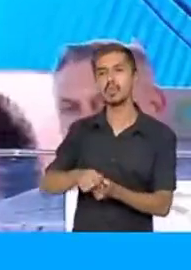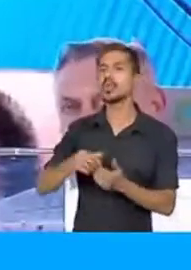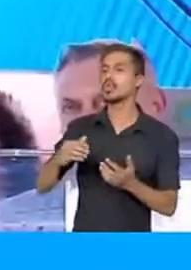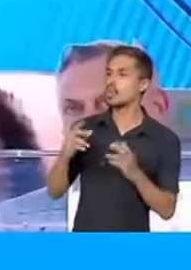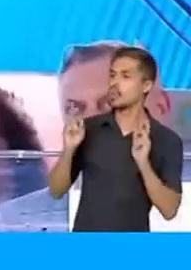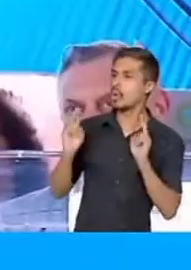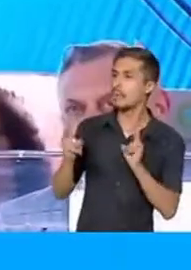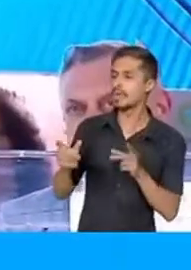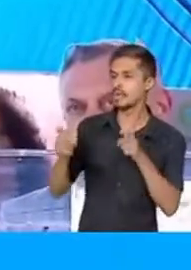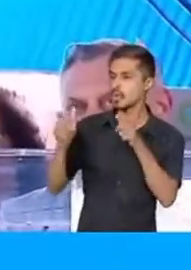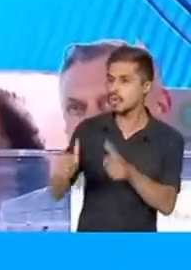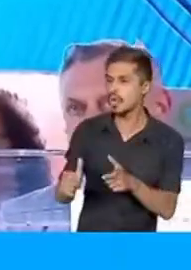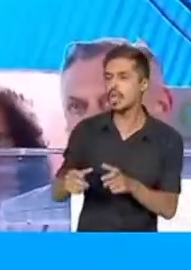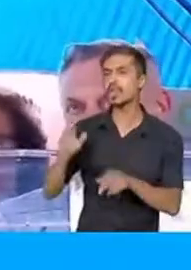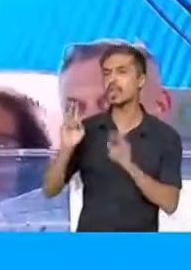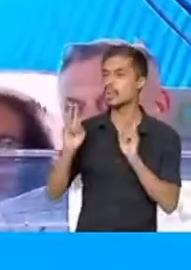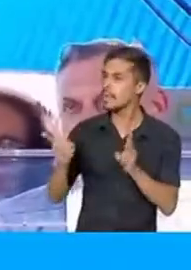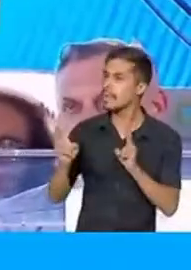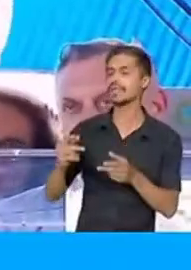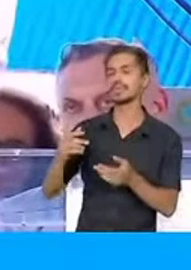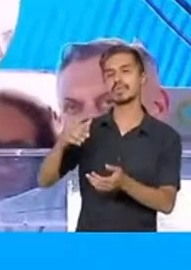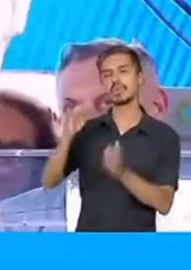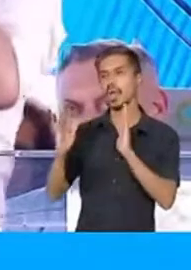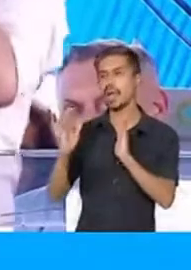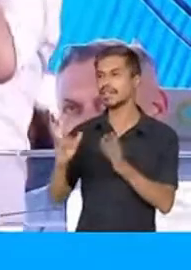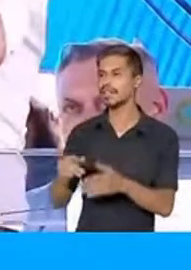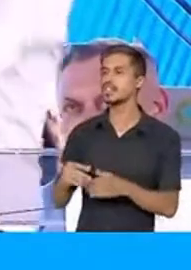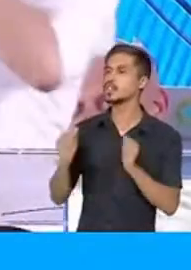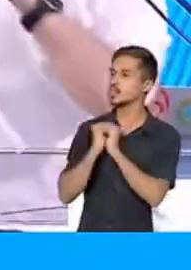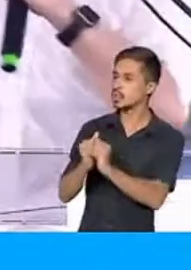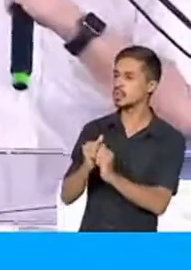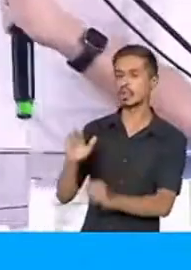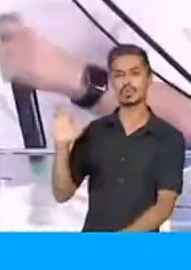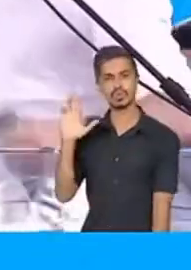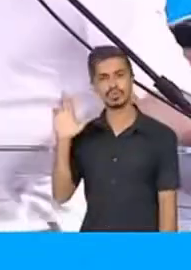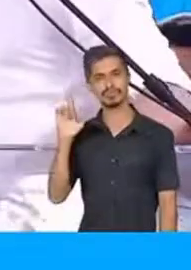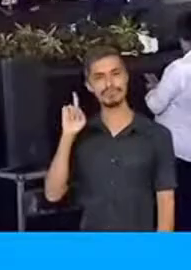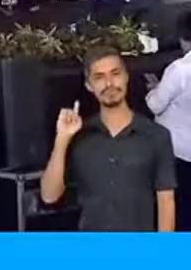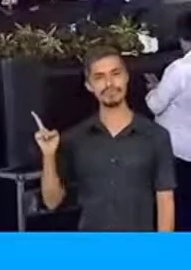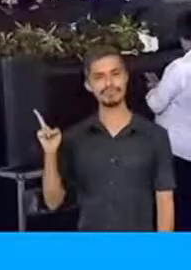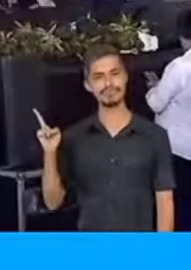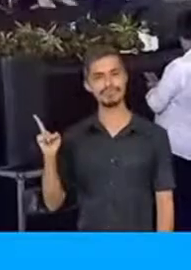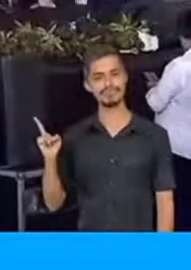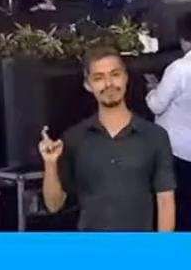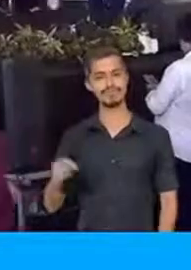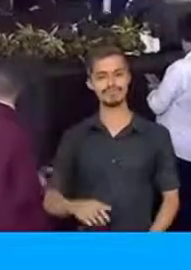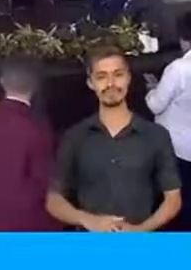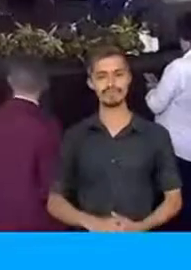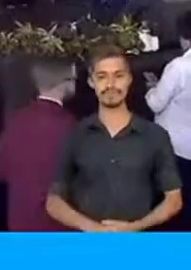maior liderança política contemporânea, Luiz Inácio Lula da Silva.